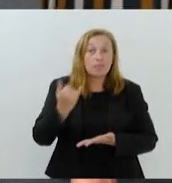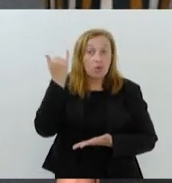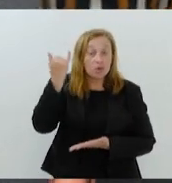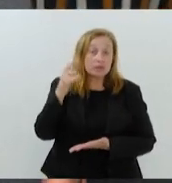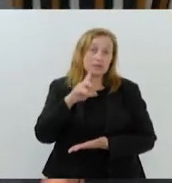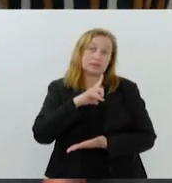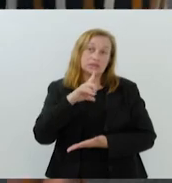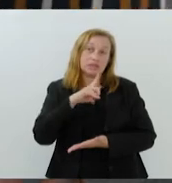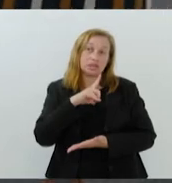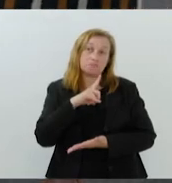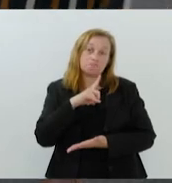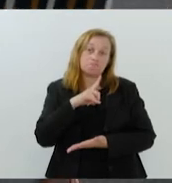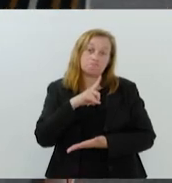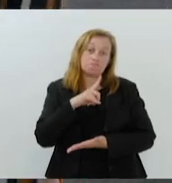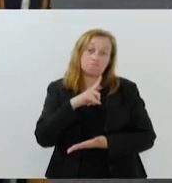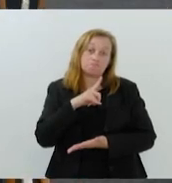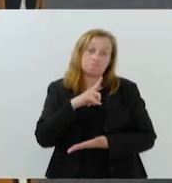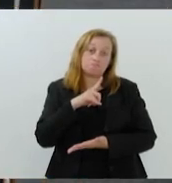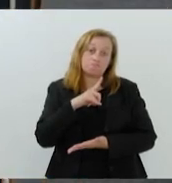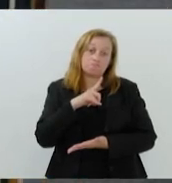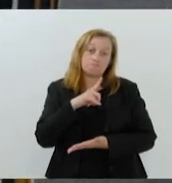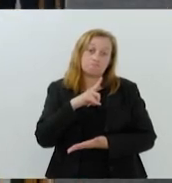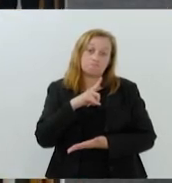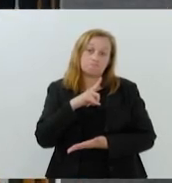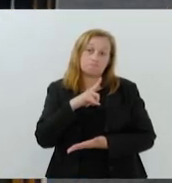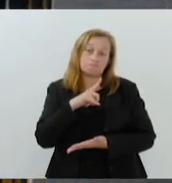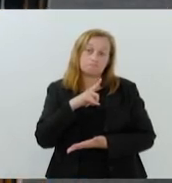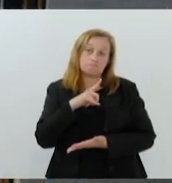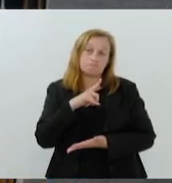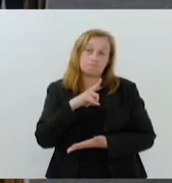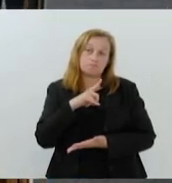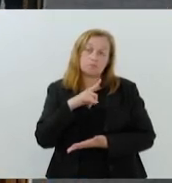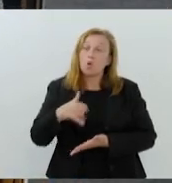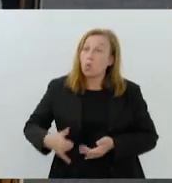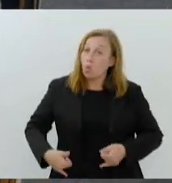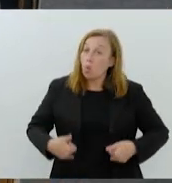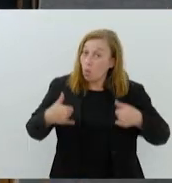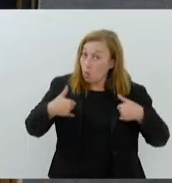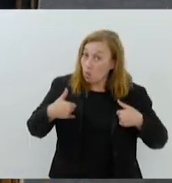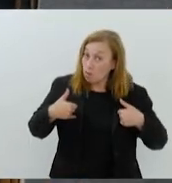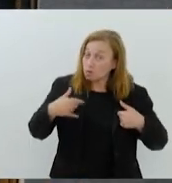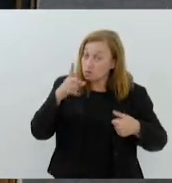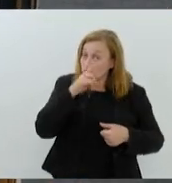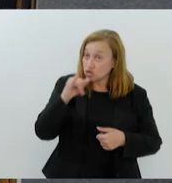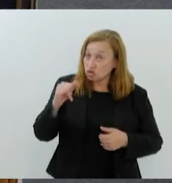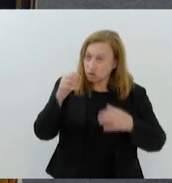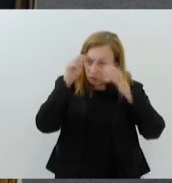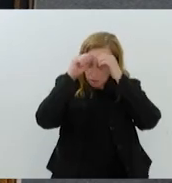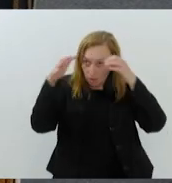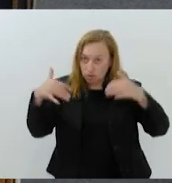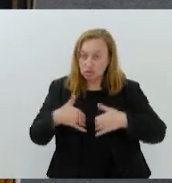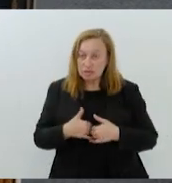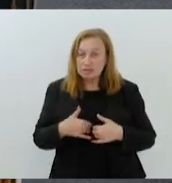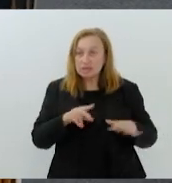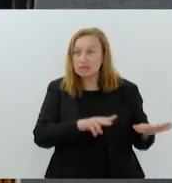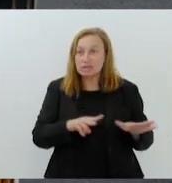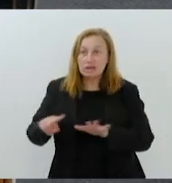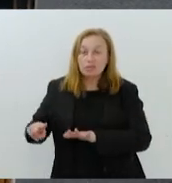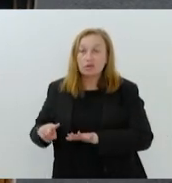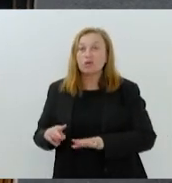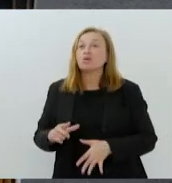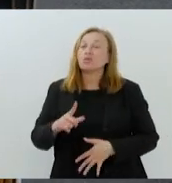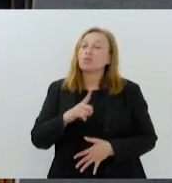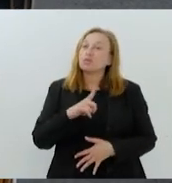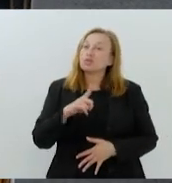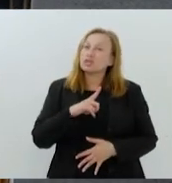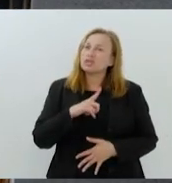ter em evidência o orgulho do Dia Autista e também da semana. Porque quando nós temos